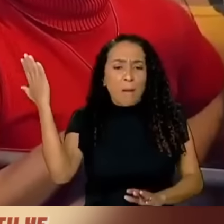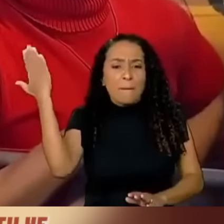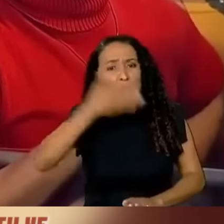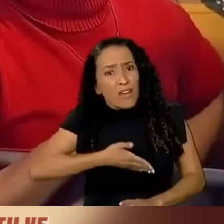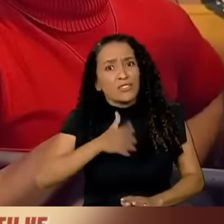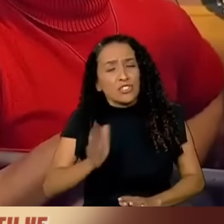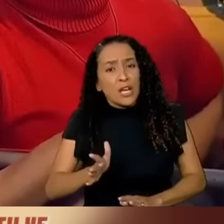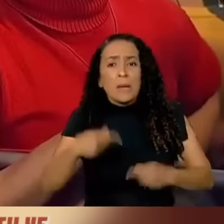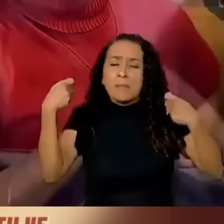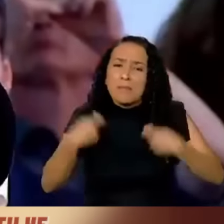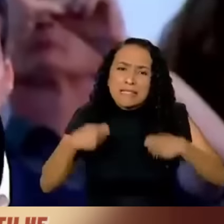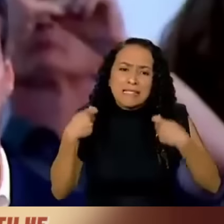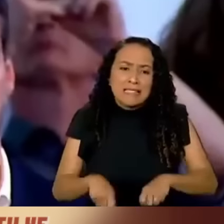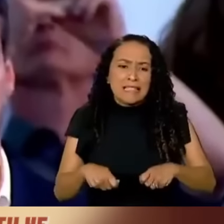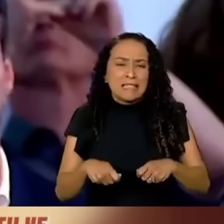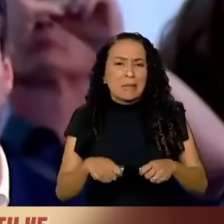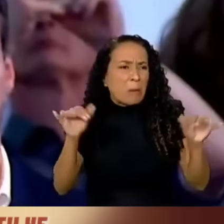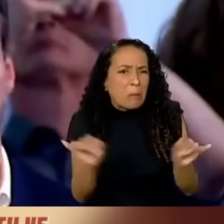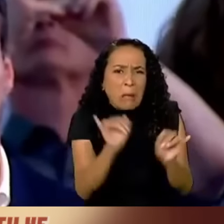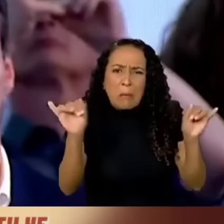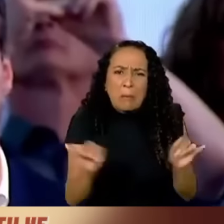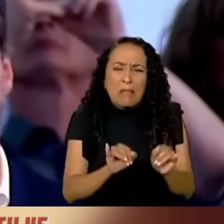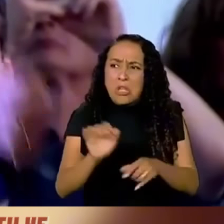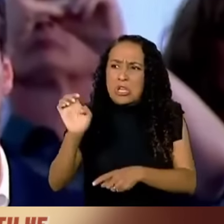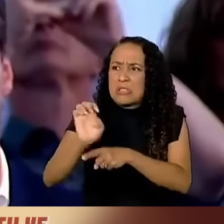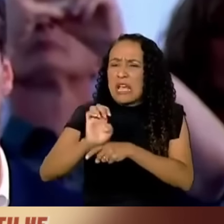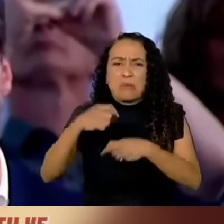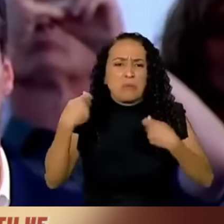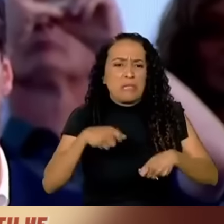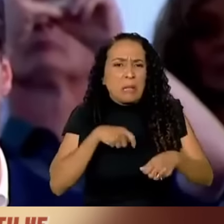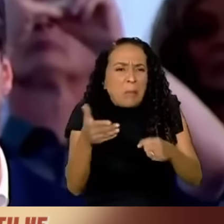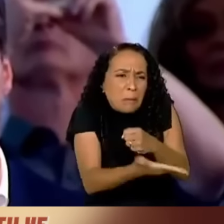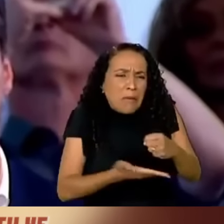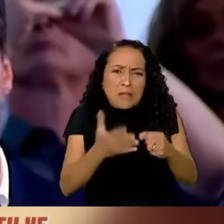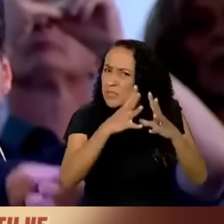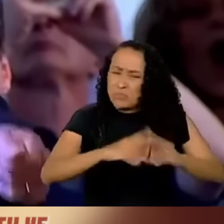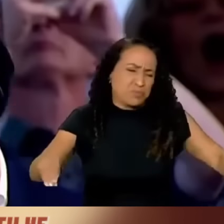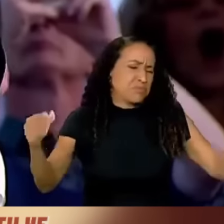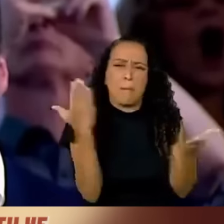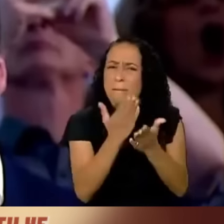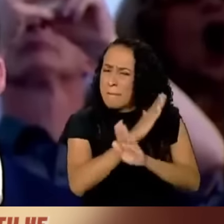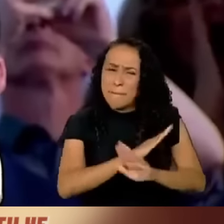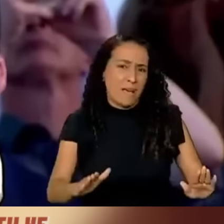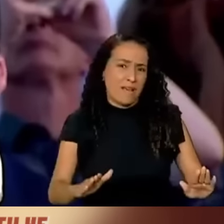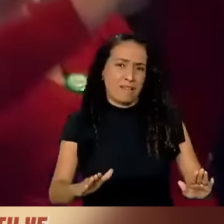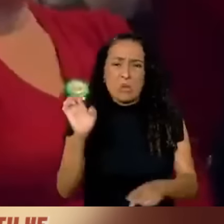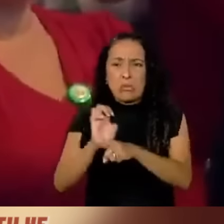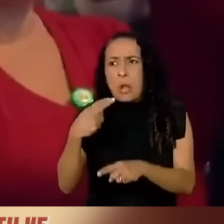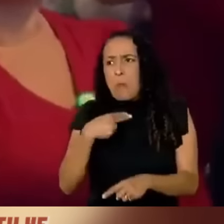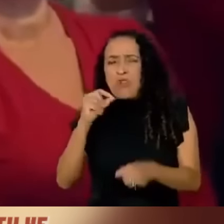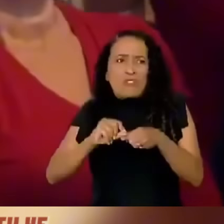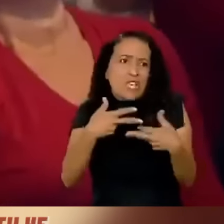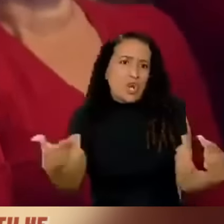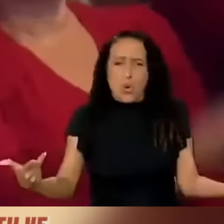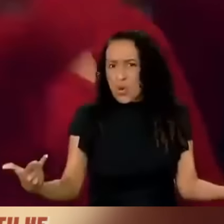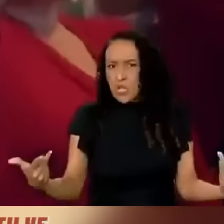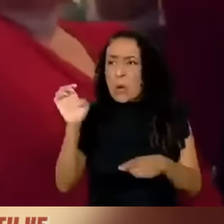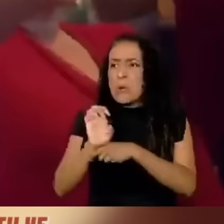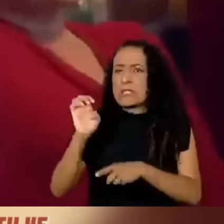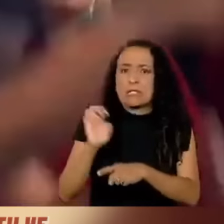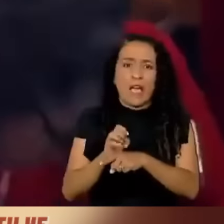é preciso acabar com essa bobagem de que o Estado tem que ser mínimo, de que o Estado não pode fazer as coisas, de que